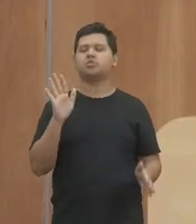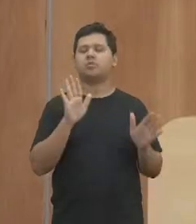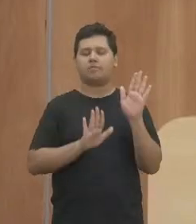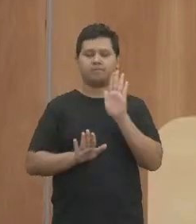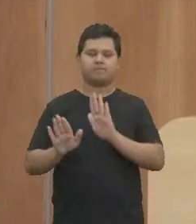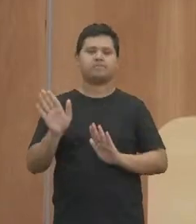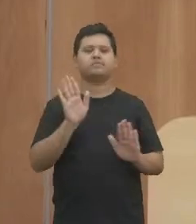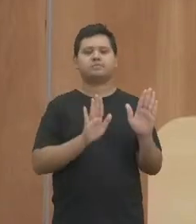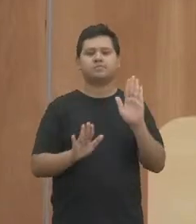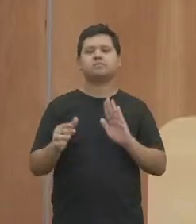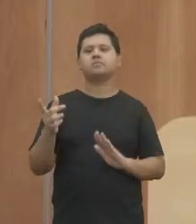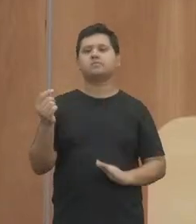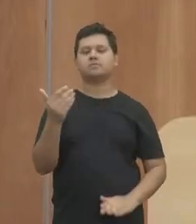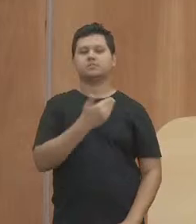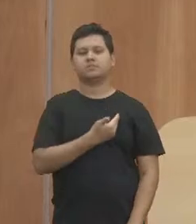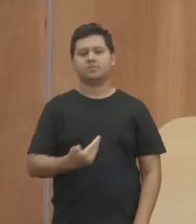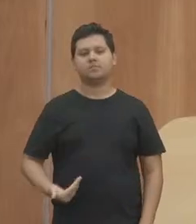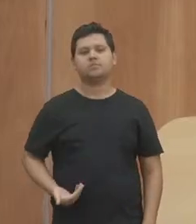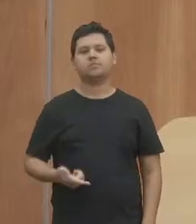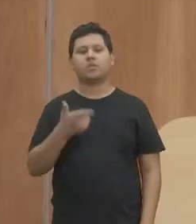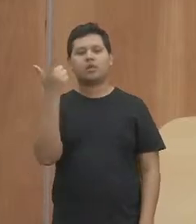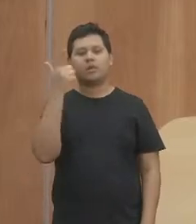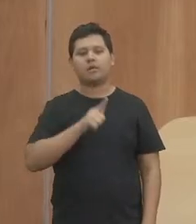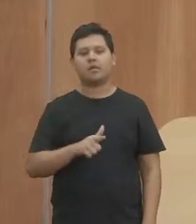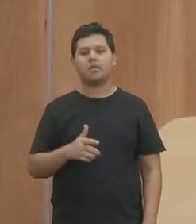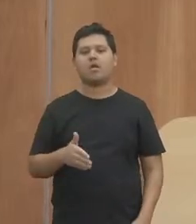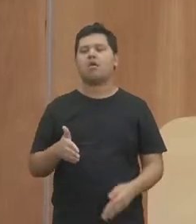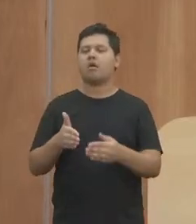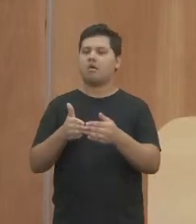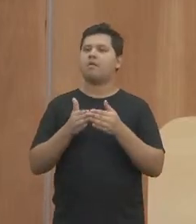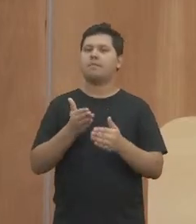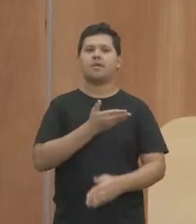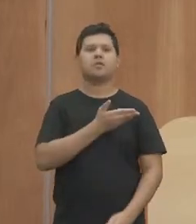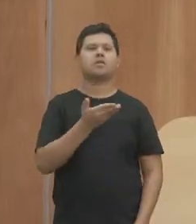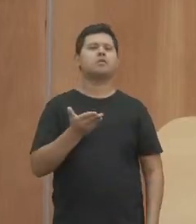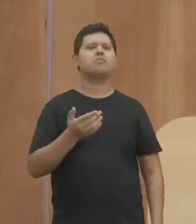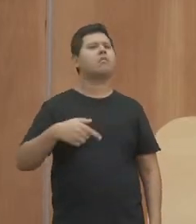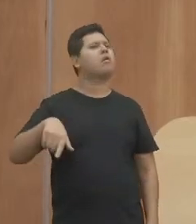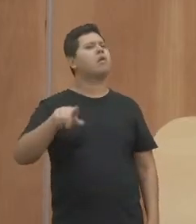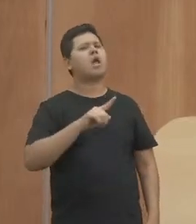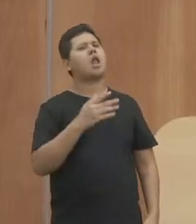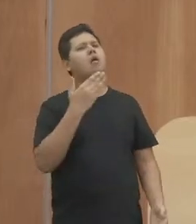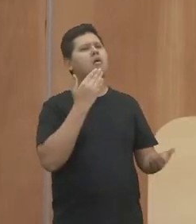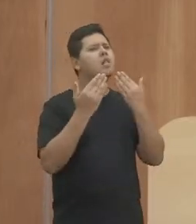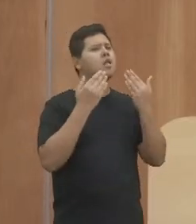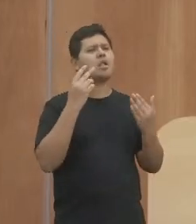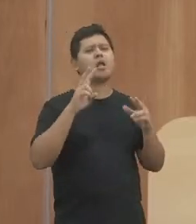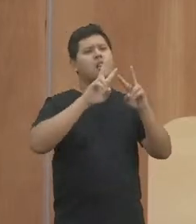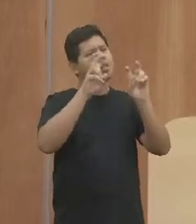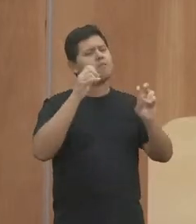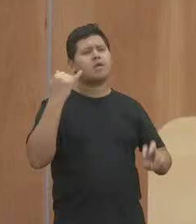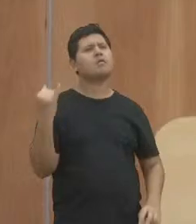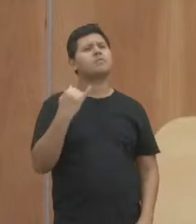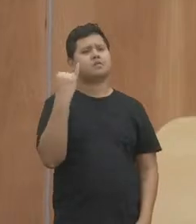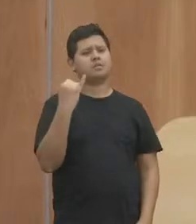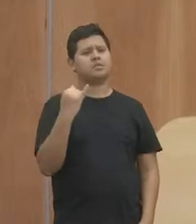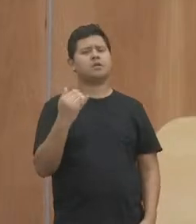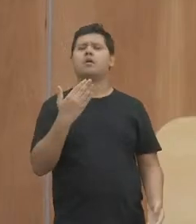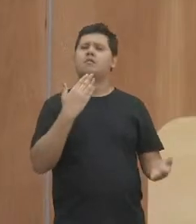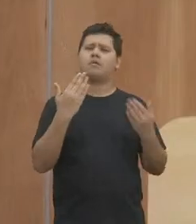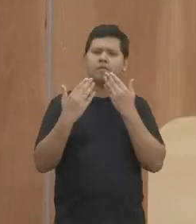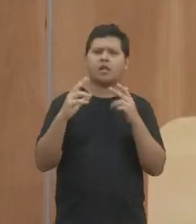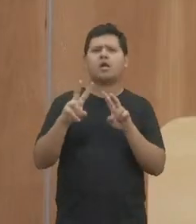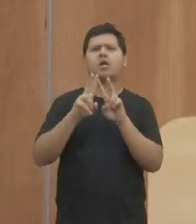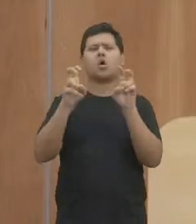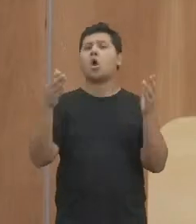cuidado com o gasto público. Então, mais uma vez, eu apelo para os vereadores, vamos discutir temas importantes para a nossa população, vamos debater